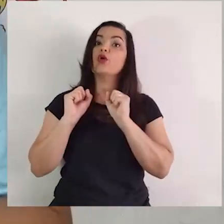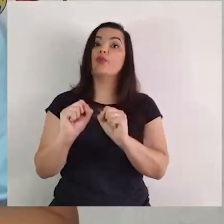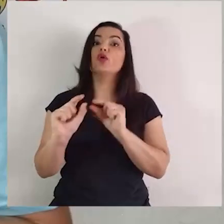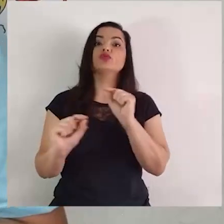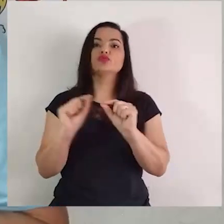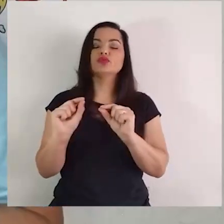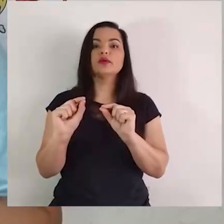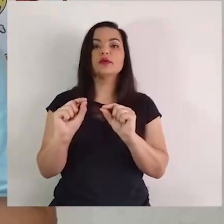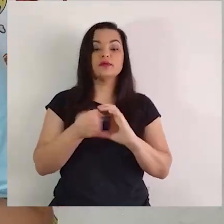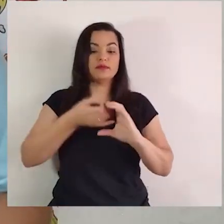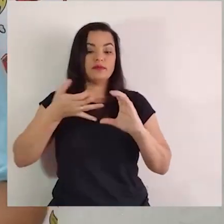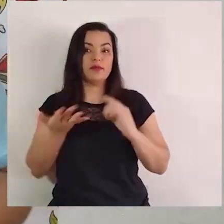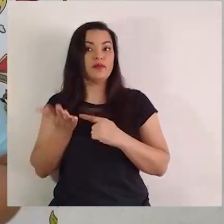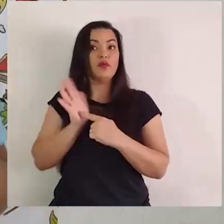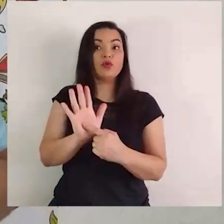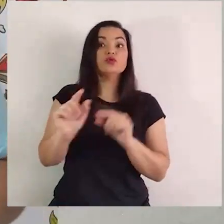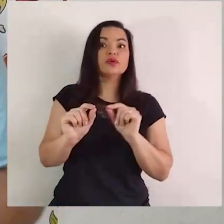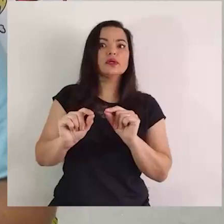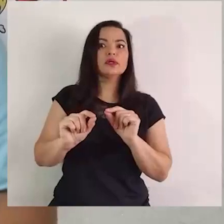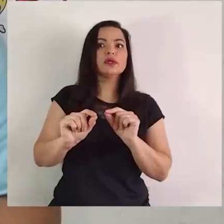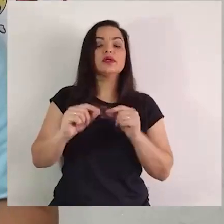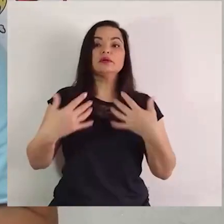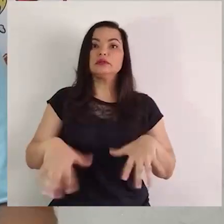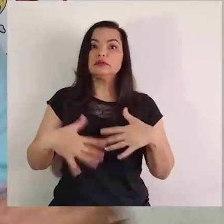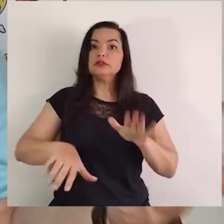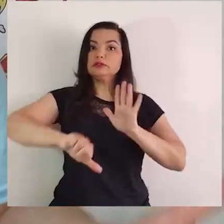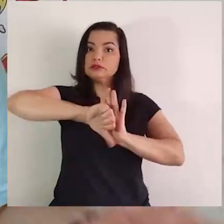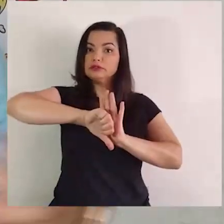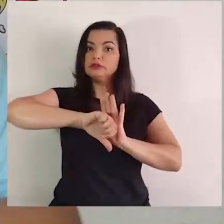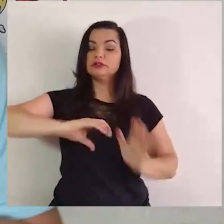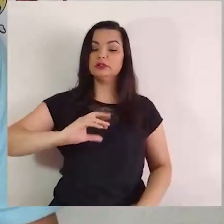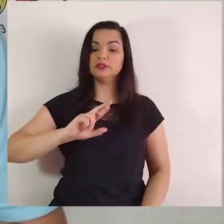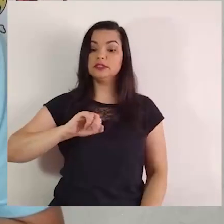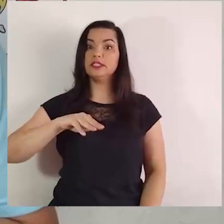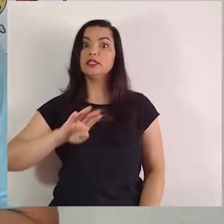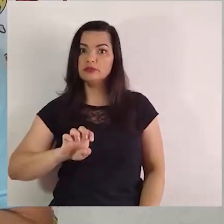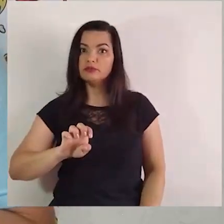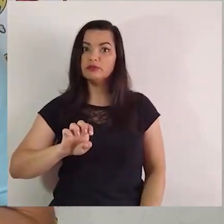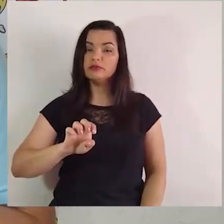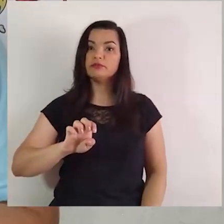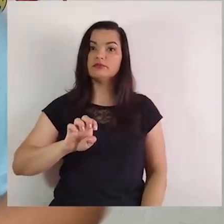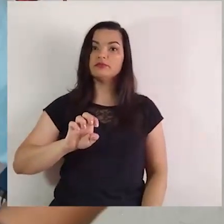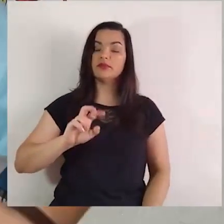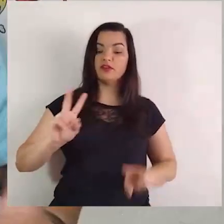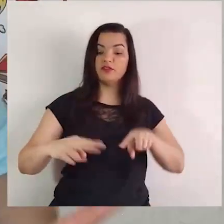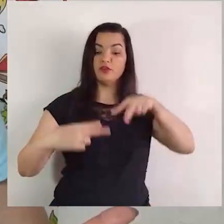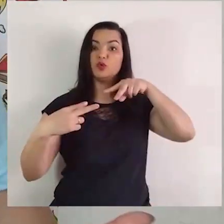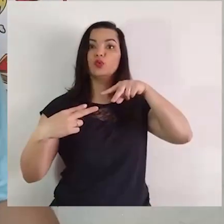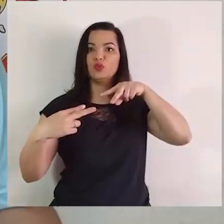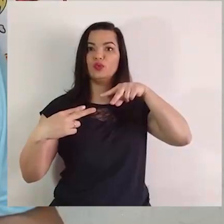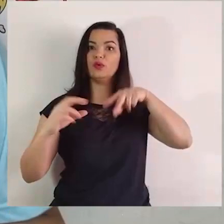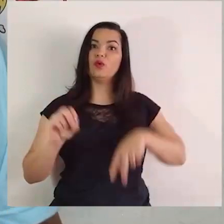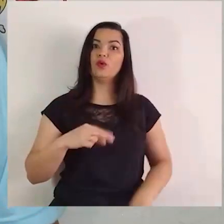pode caracterizar crimes virtuais ou crimes digitais. Então, eu não